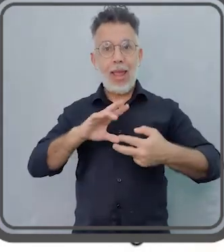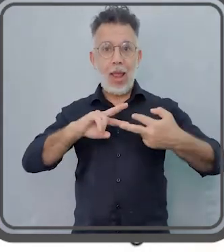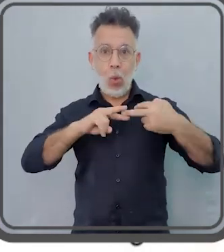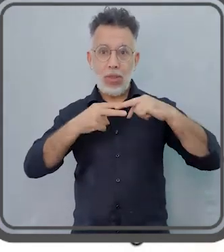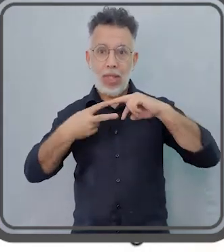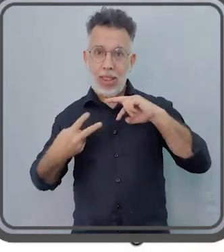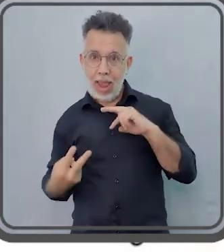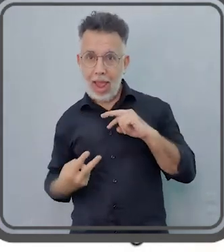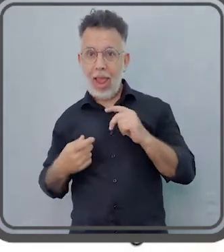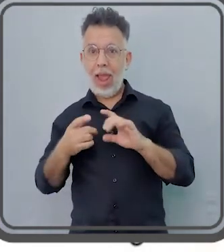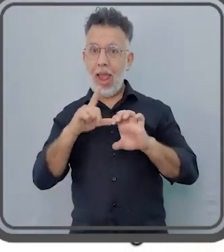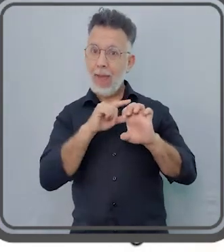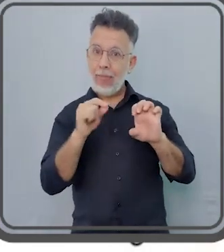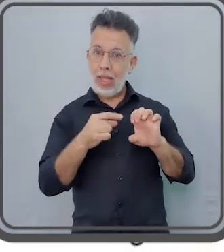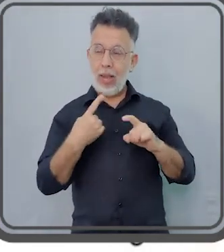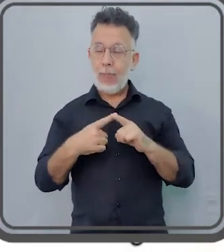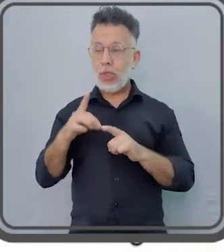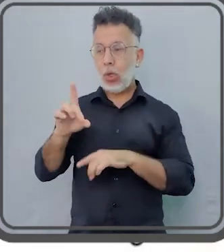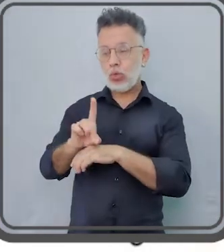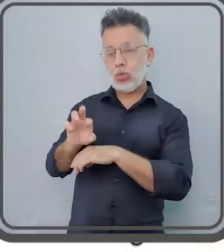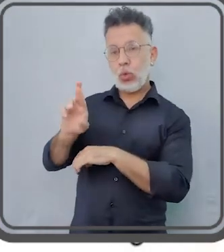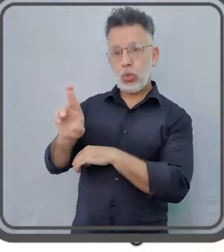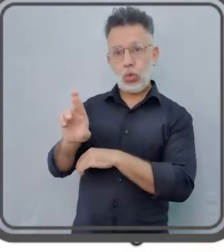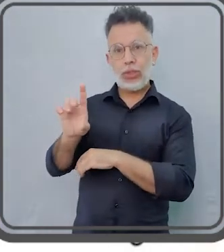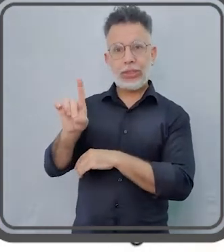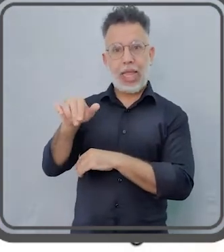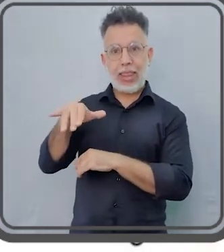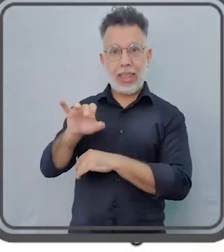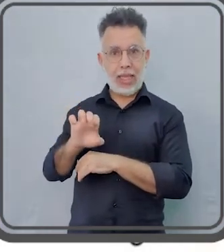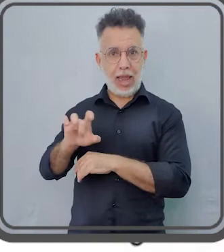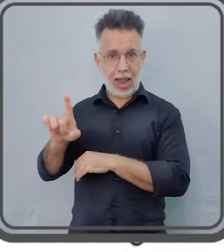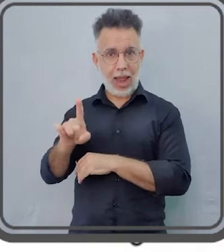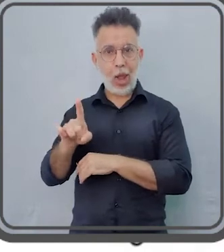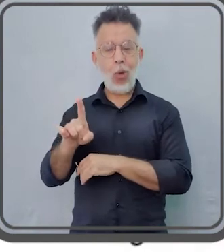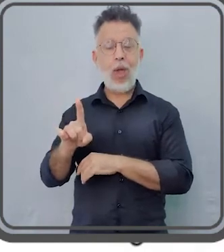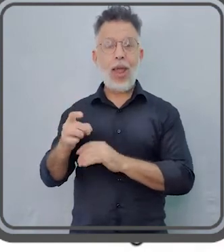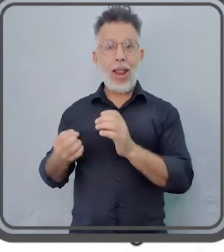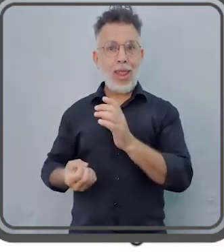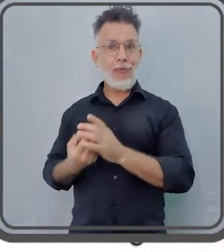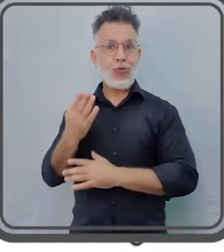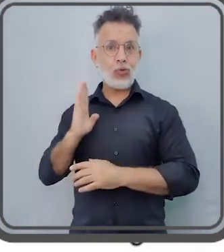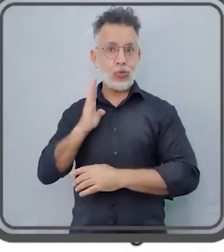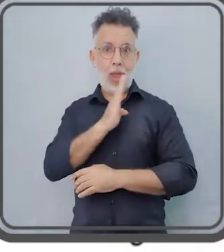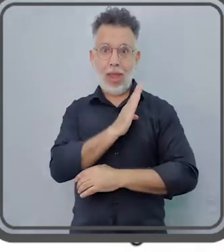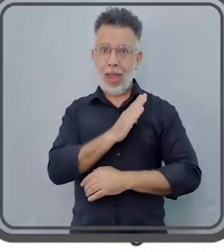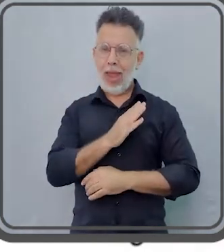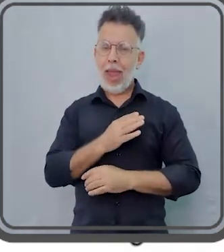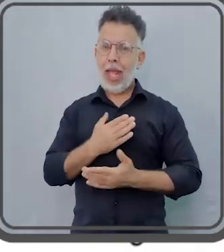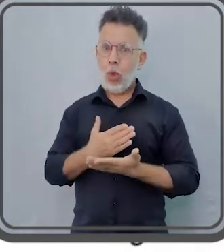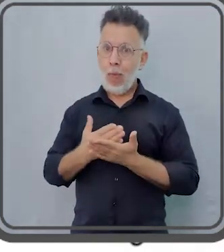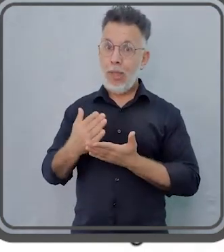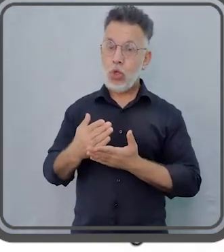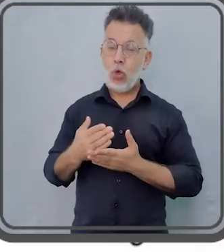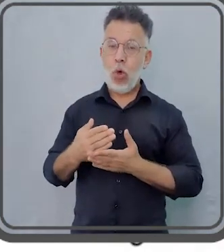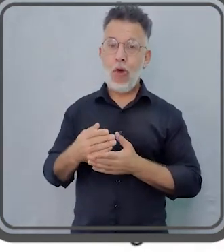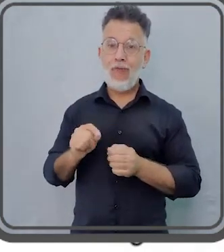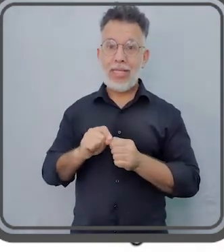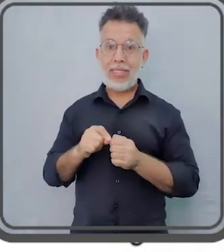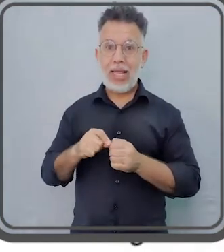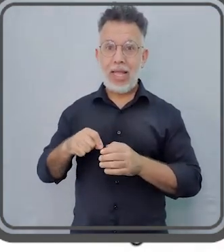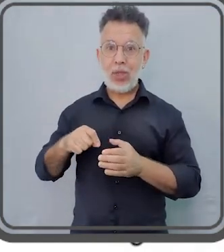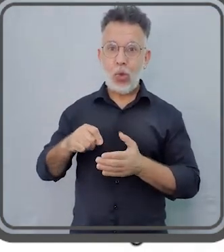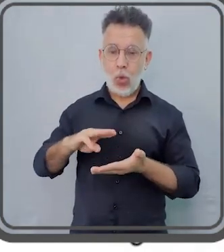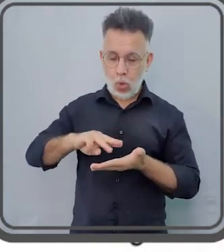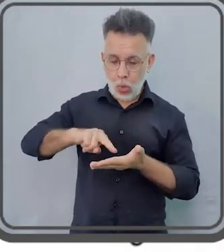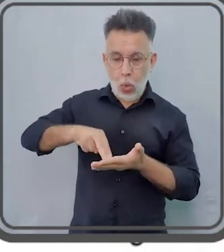é um empreendedor que fundou a Boticário, que começou batendo creme na batedeira, assim, então é muito bacana ter uma mentoria de